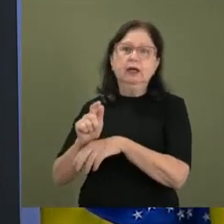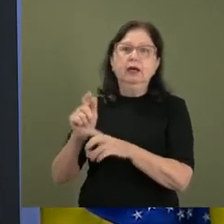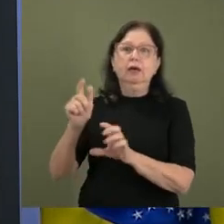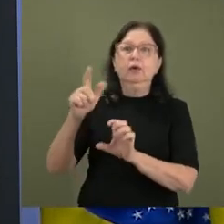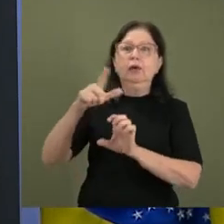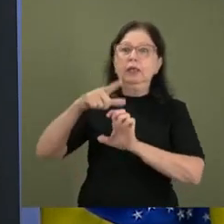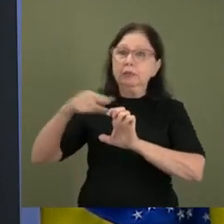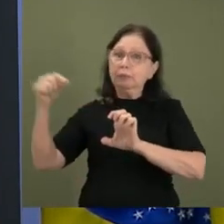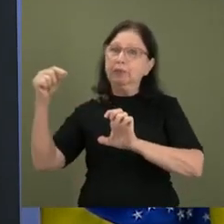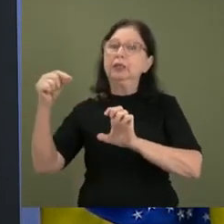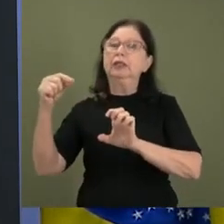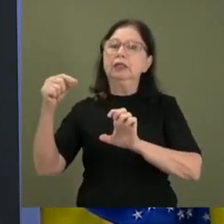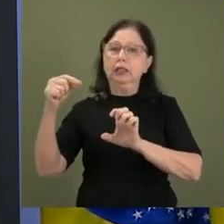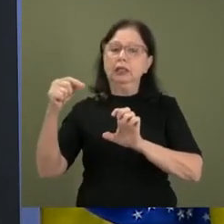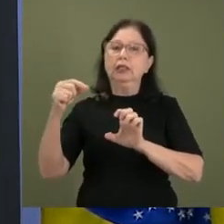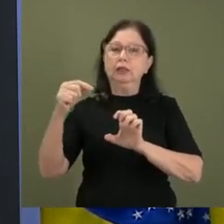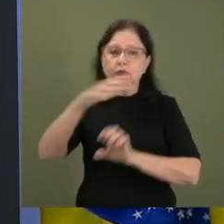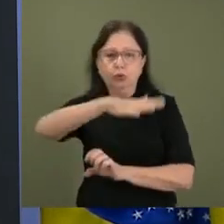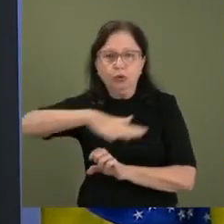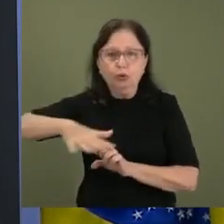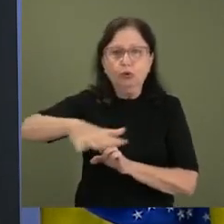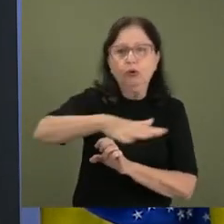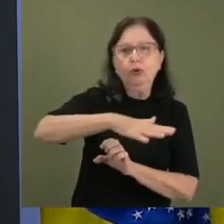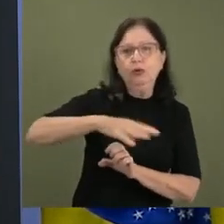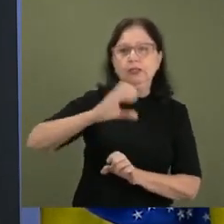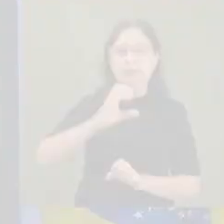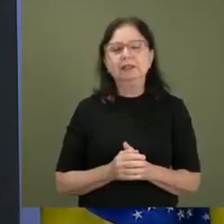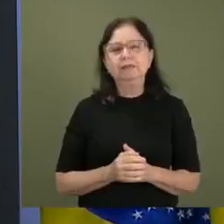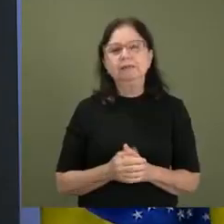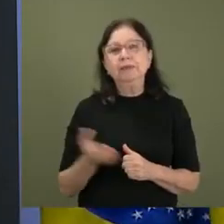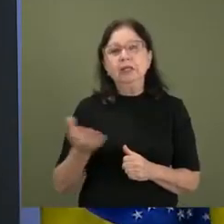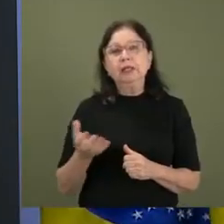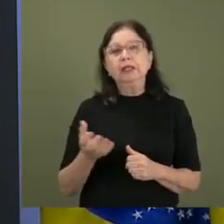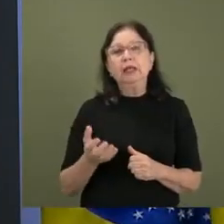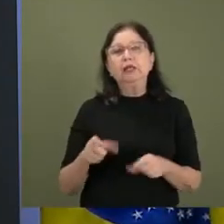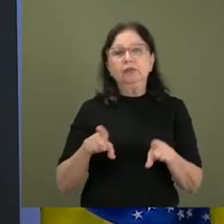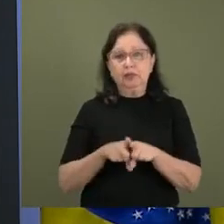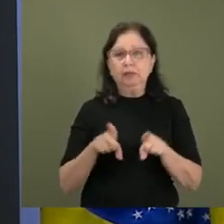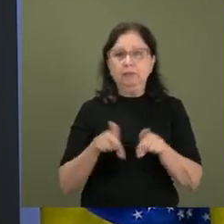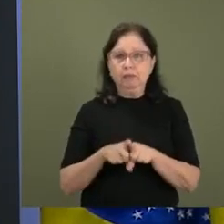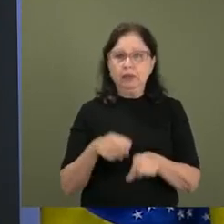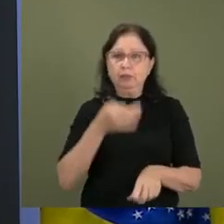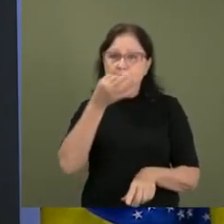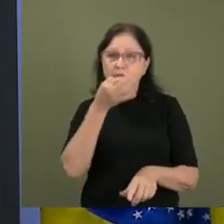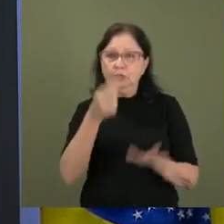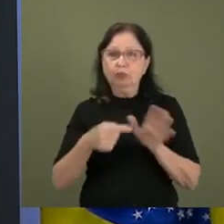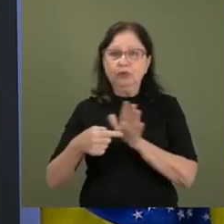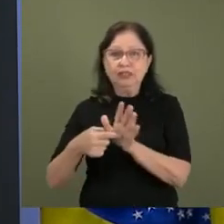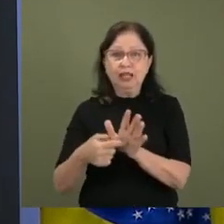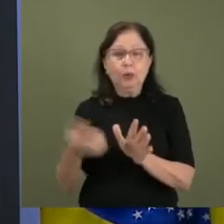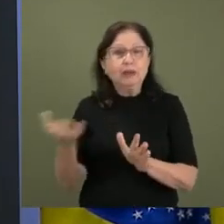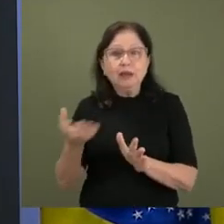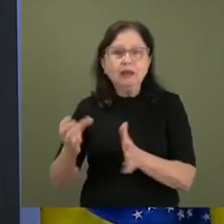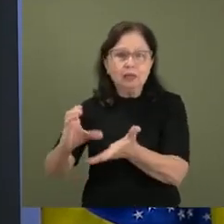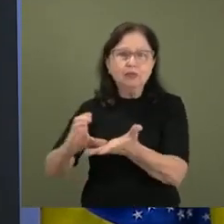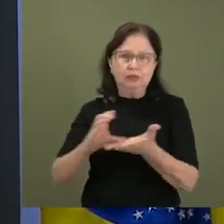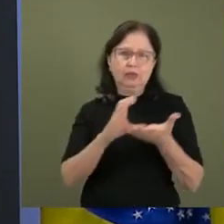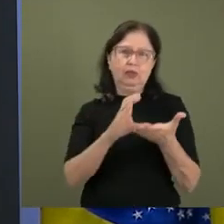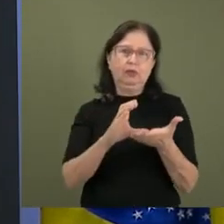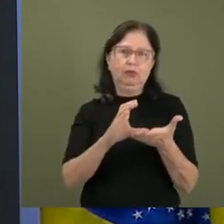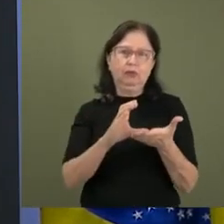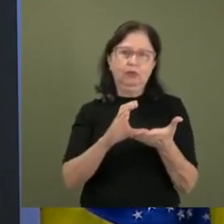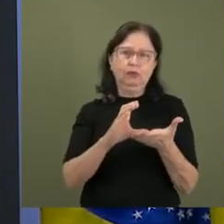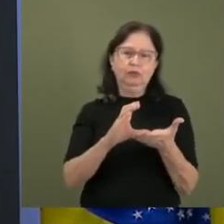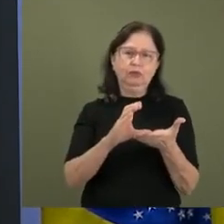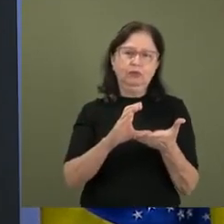jogos mesmo como cnpjs antigos fazendo esse debate fazer que hoje a gente está buscando recurso da onde quer que seja é não entender